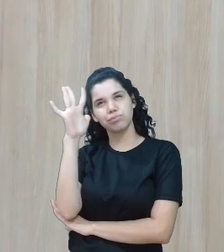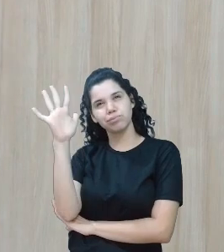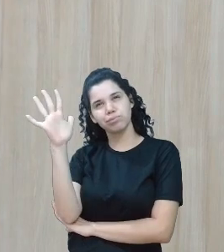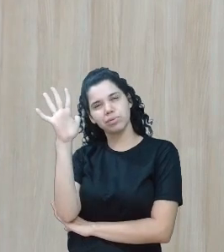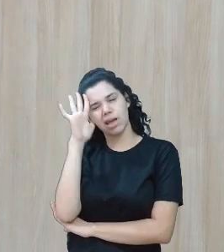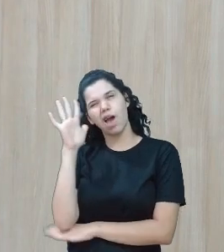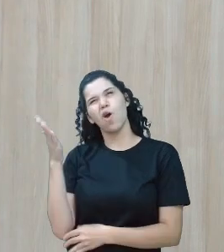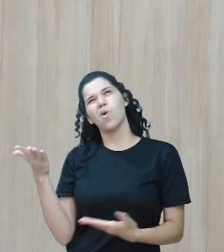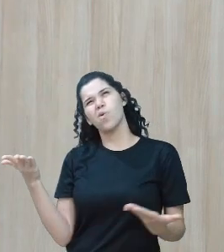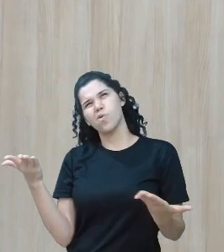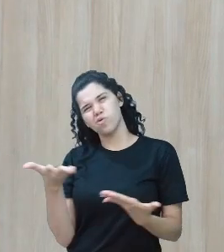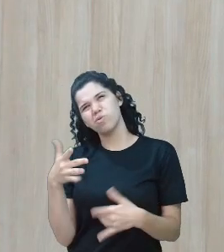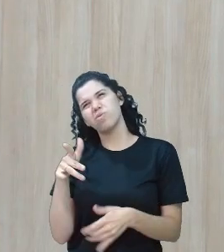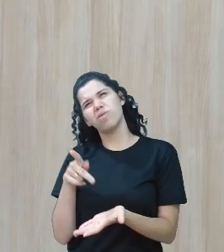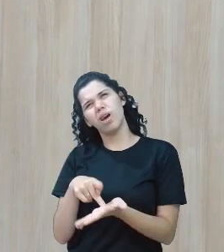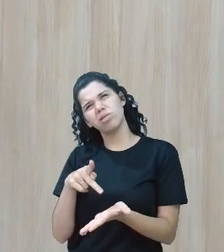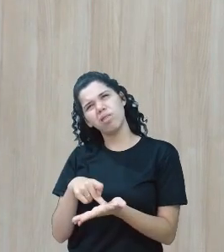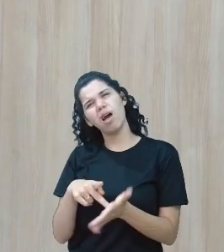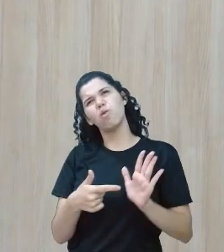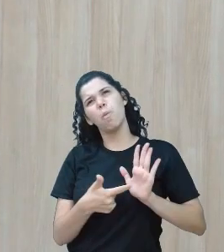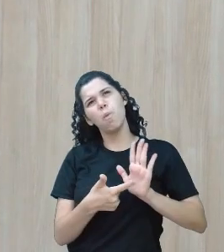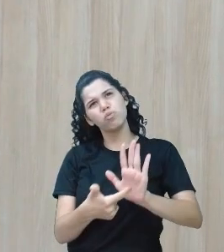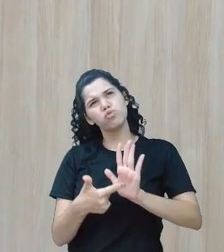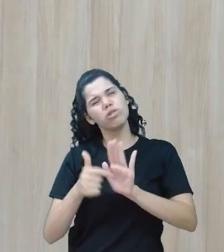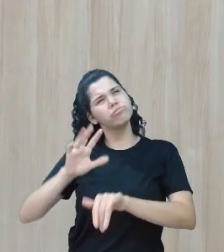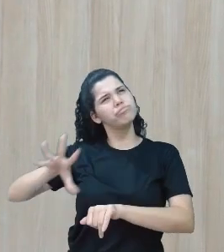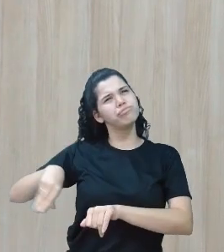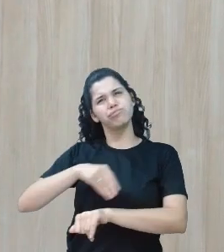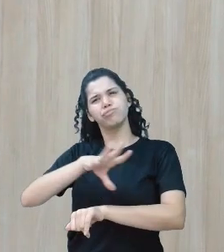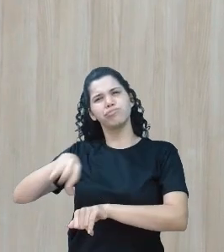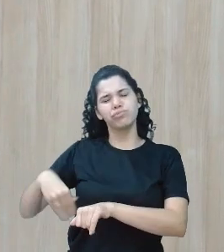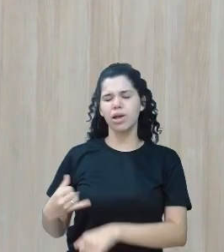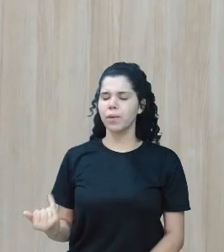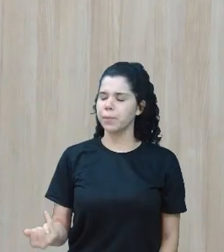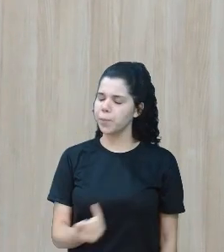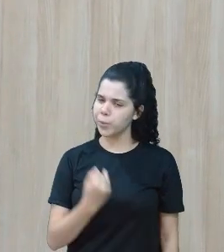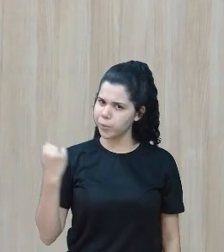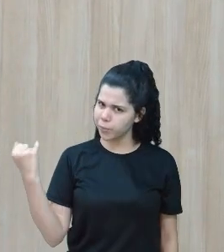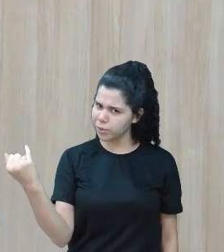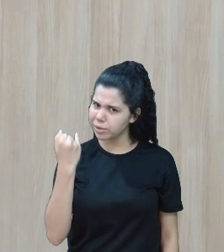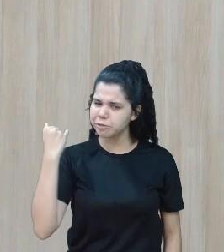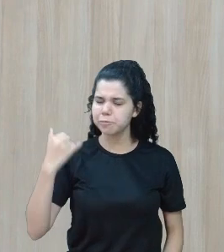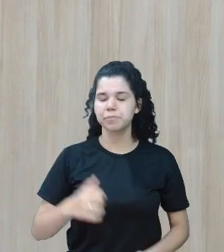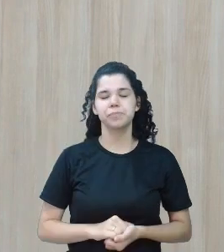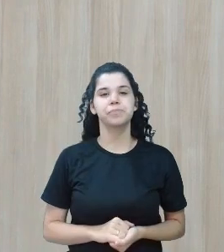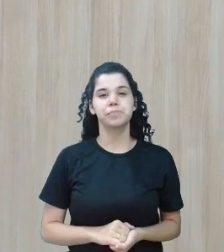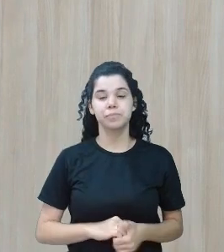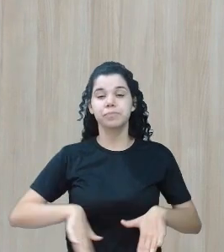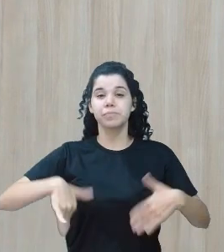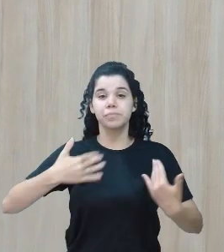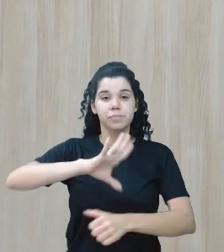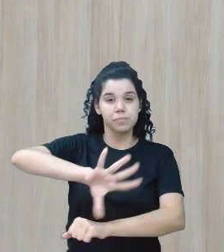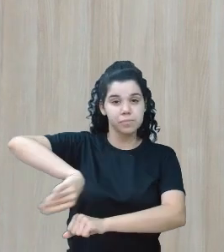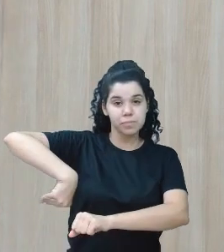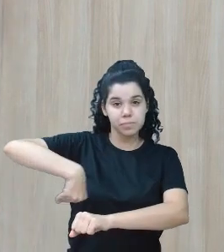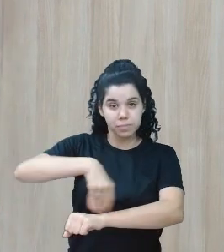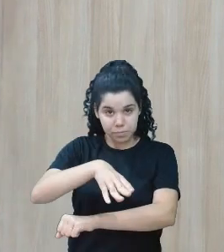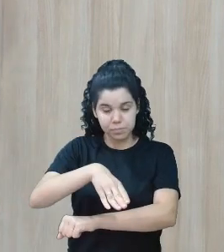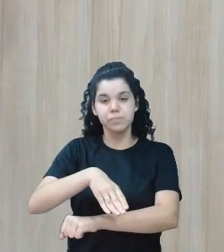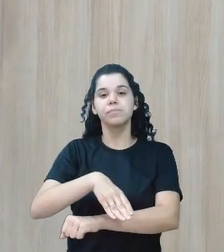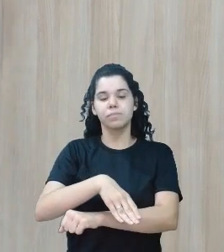Disse, poxa, hoje realmente eu trouxe dicas muito importantes, muito valiosas. E essas dicas, gente,